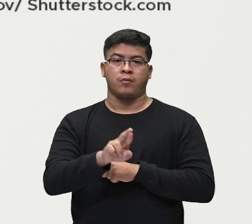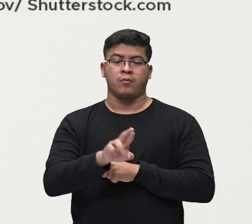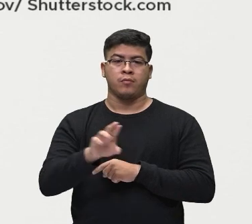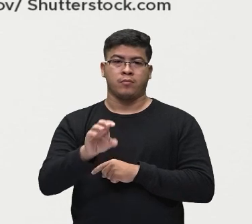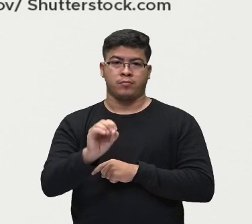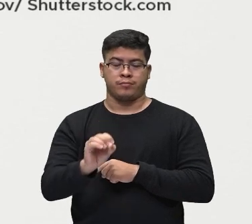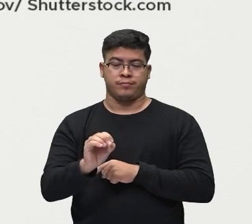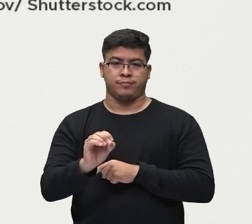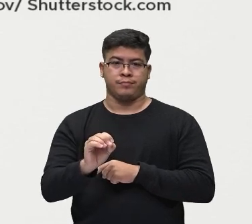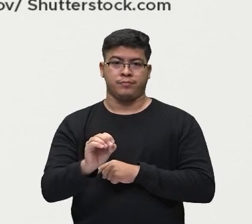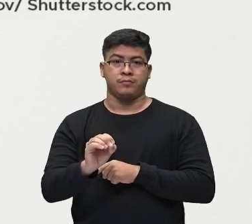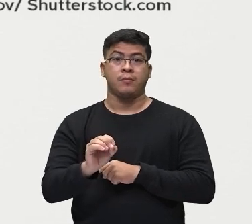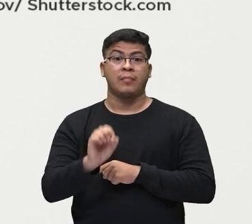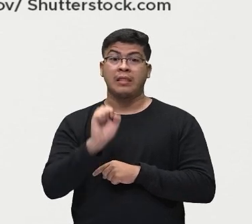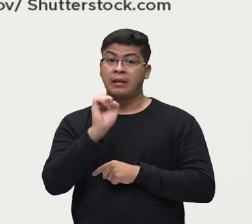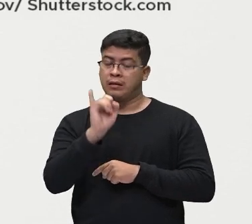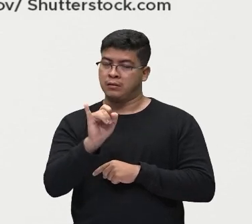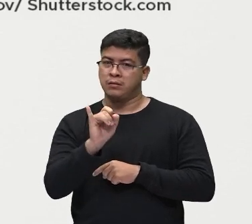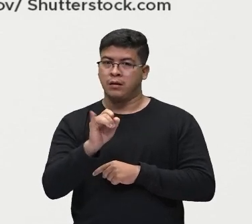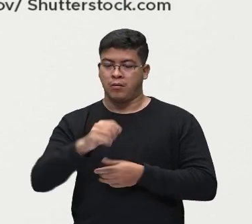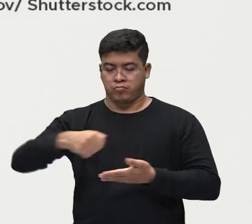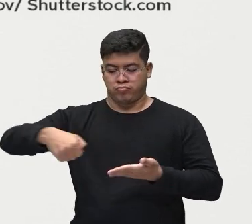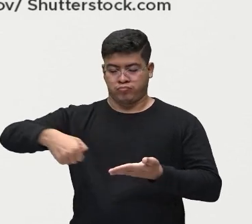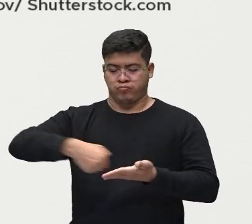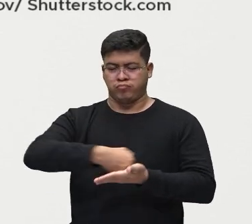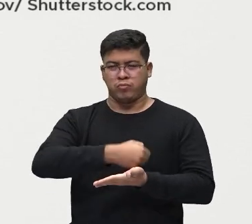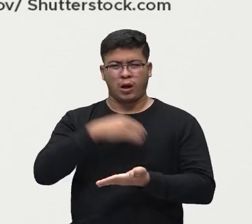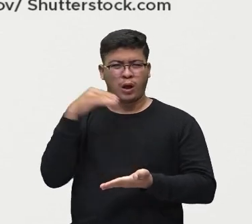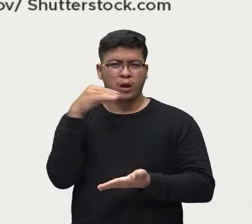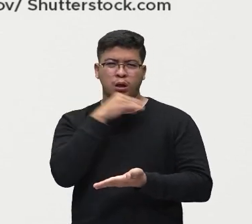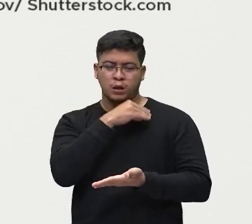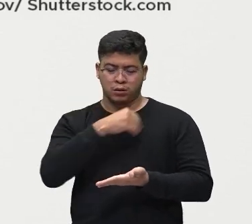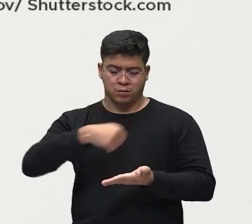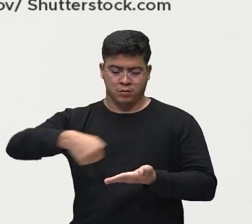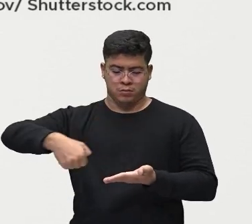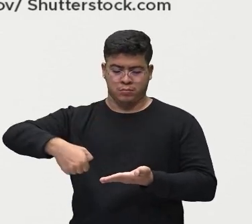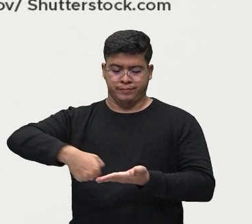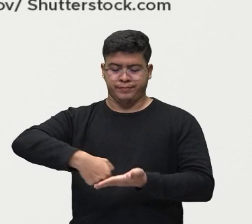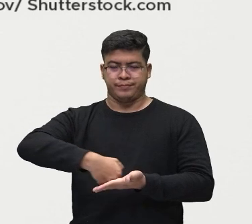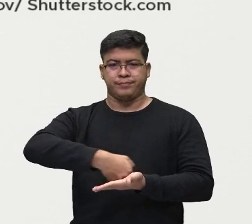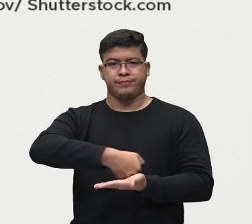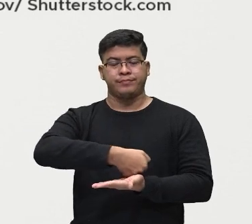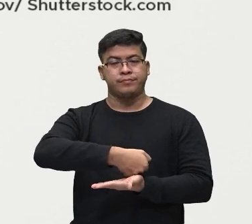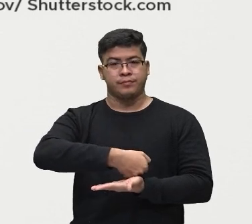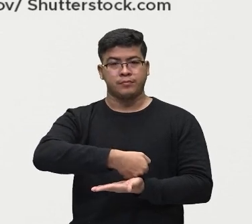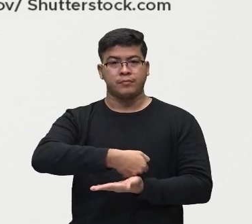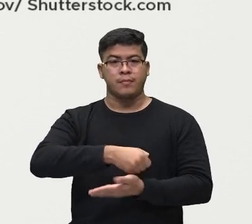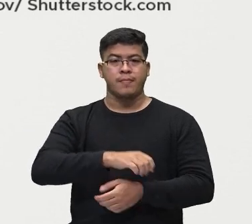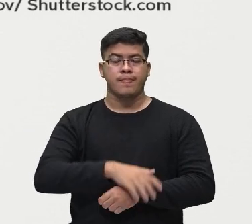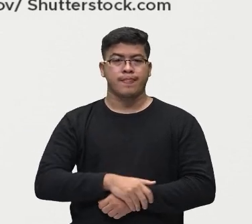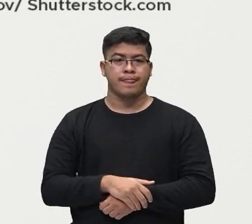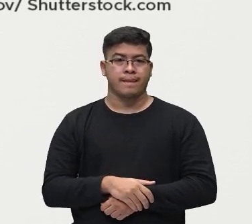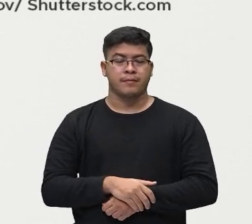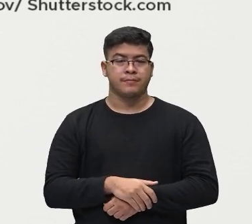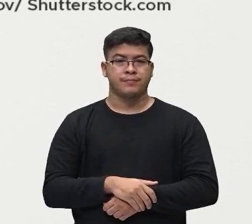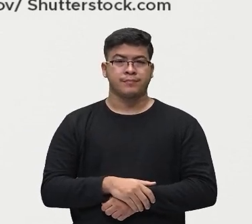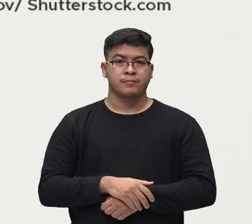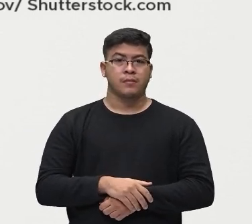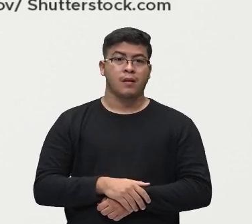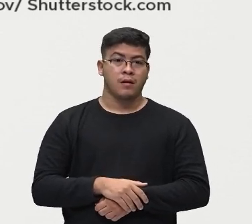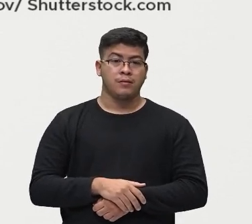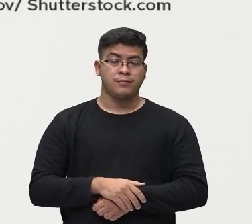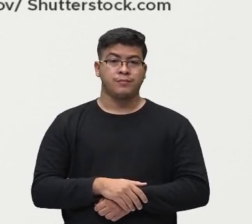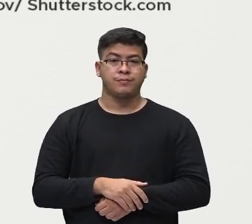a roupa, olha só, passar quente sobre a roupa, o ferro